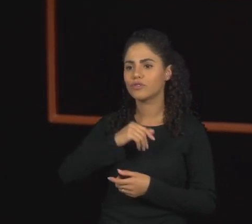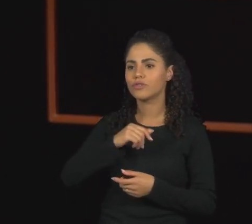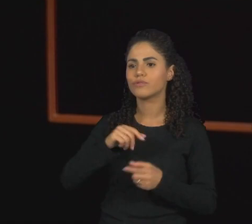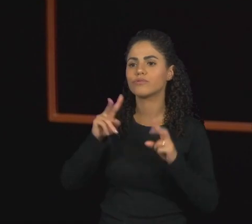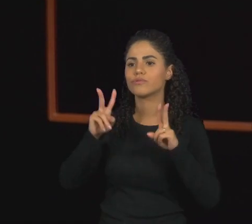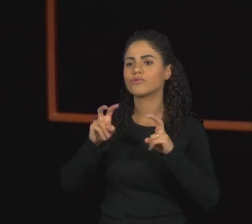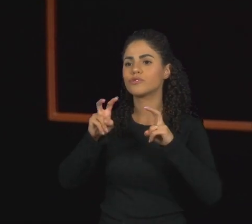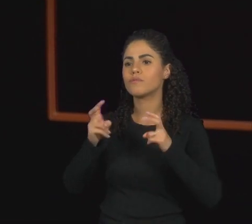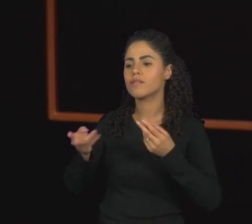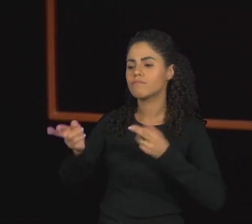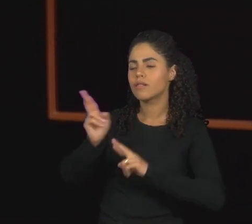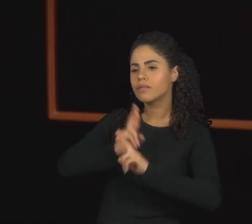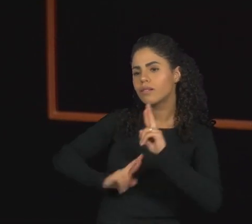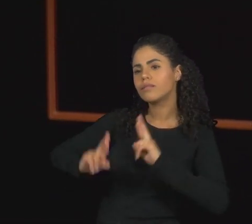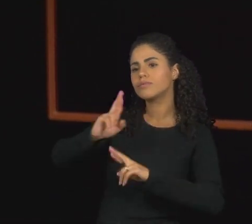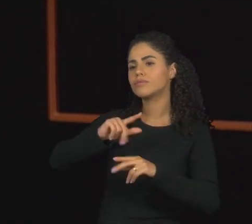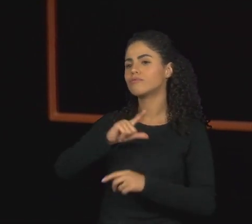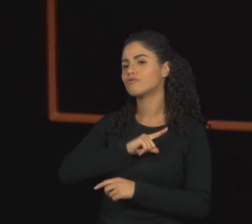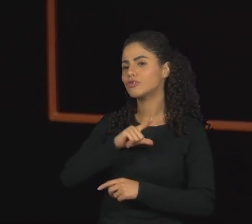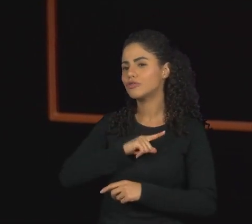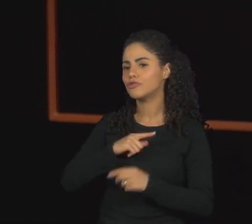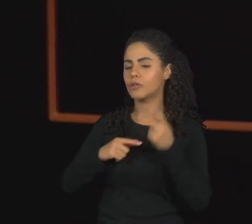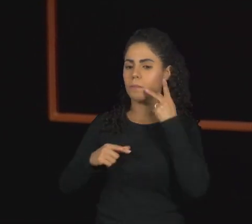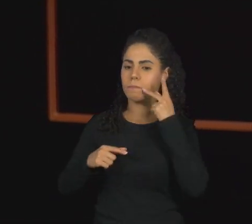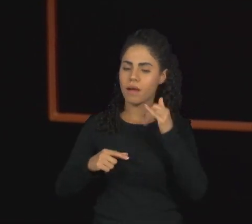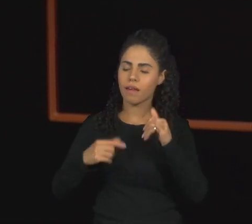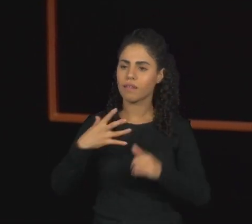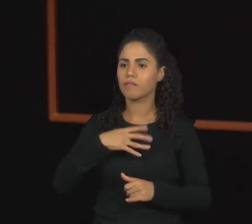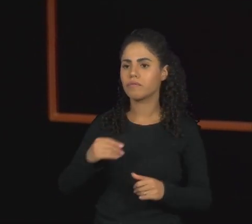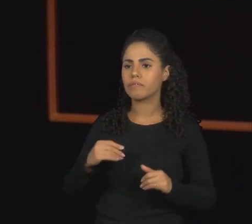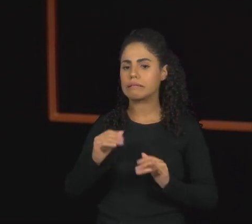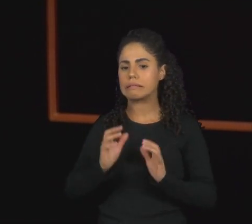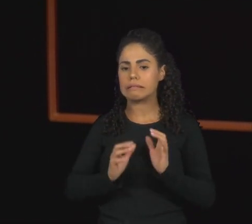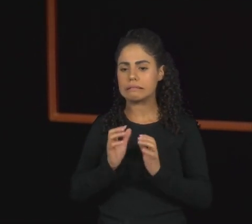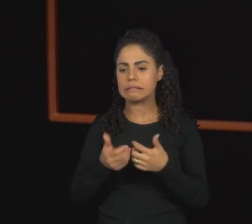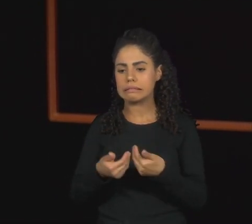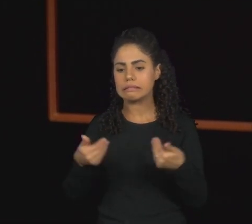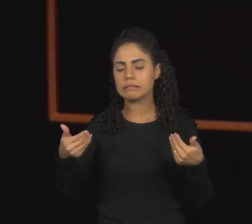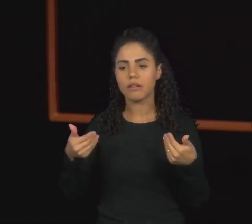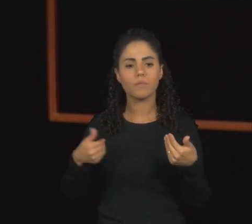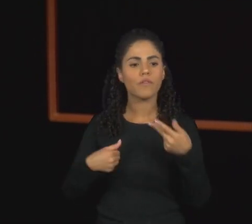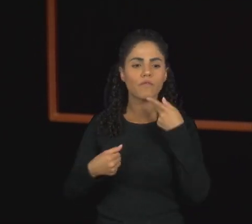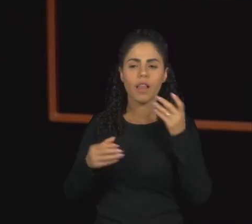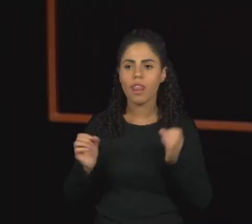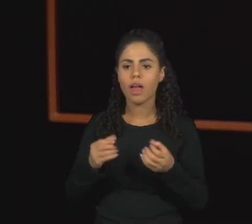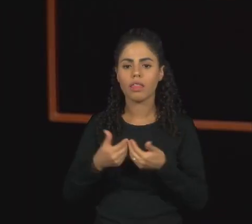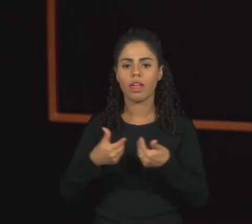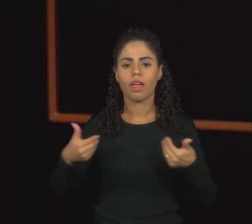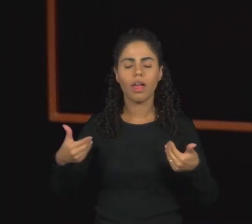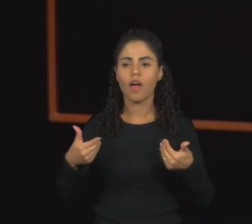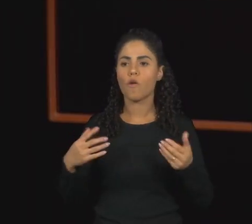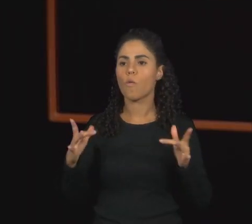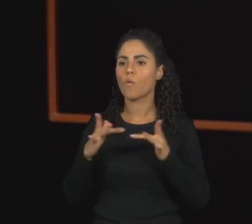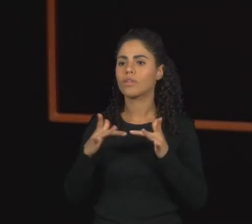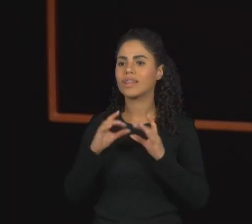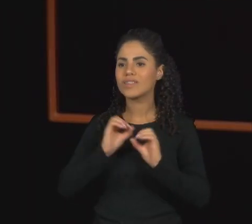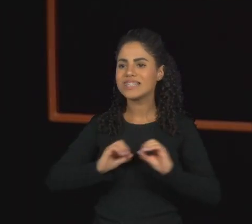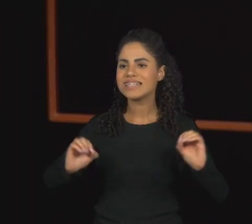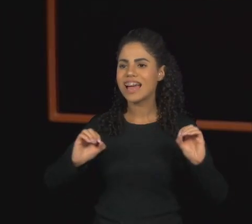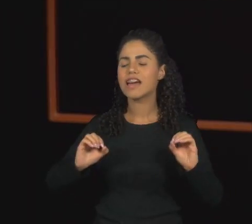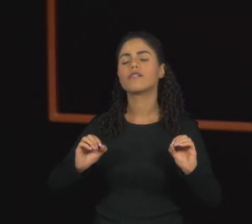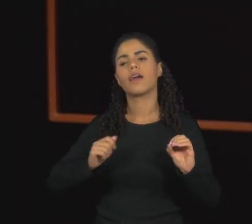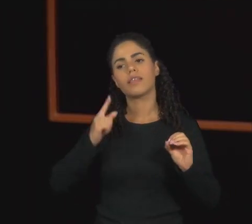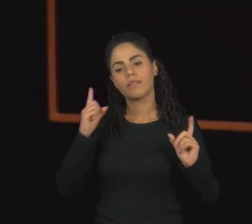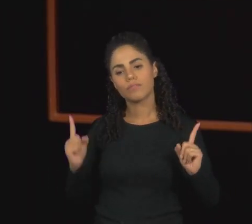uma relação muito conflituada entre pai e filho, que estão há anos rompidos, sem se falar e que decidem se reencontrar. Tem um acerto